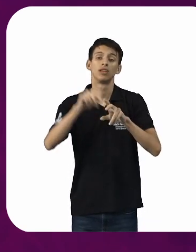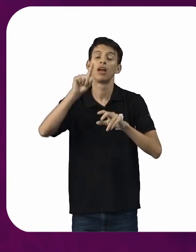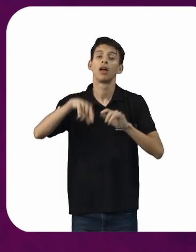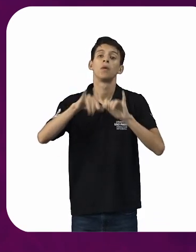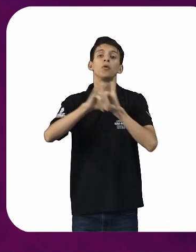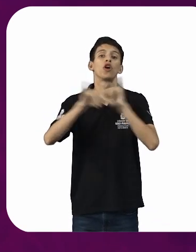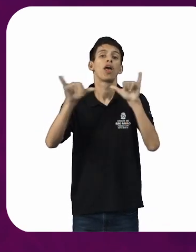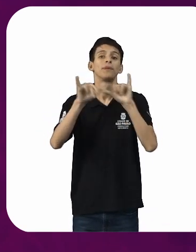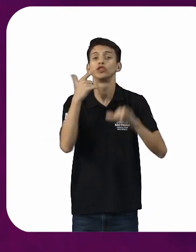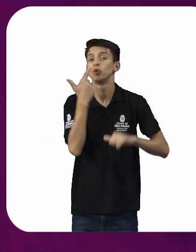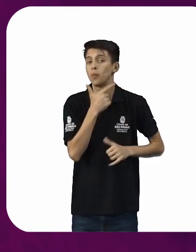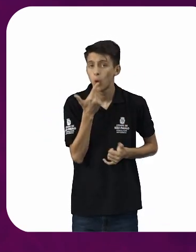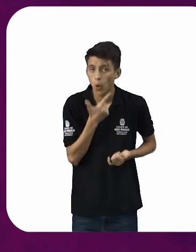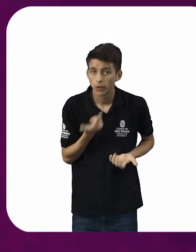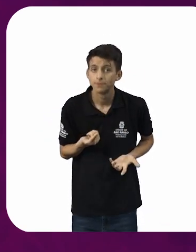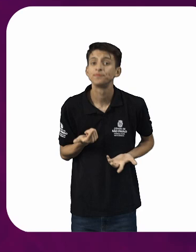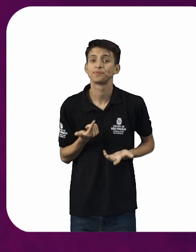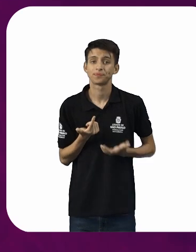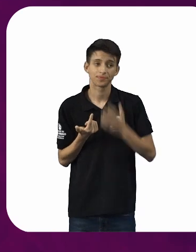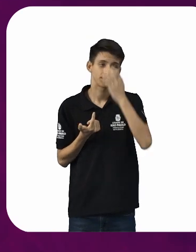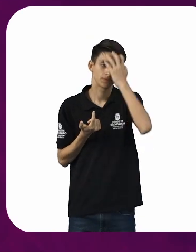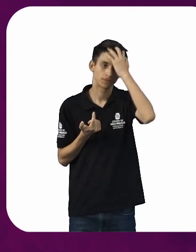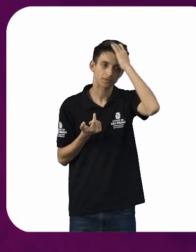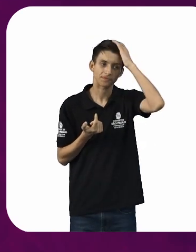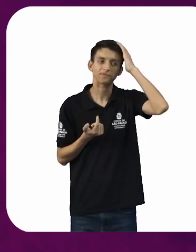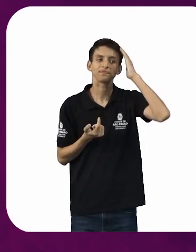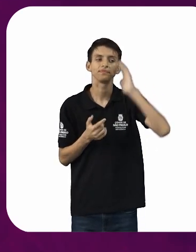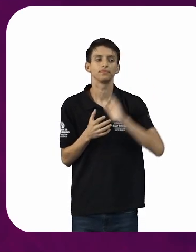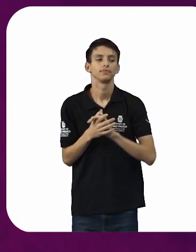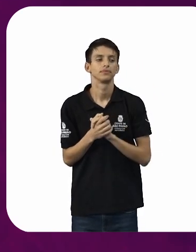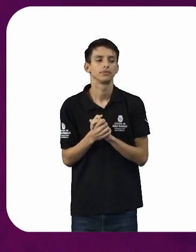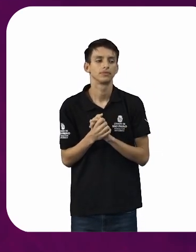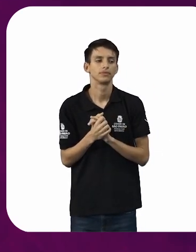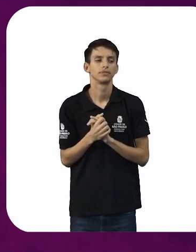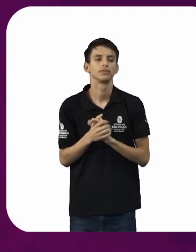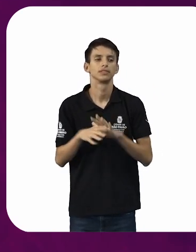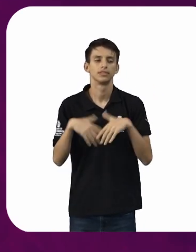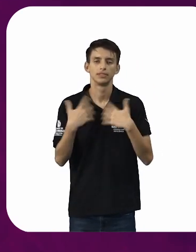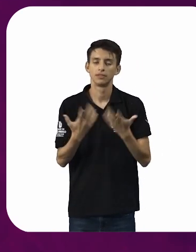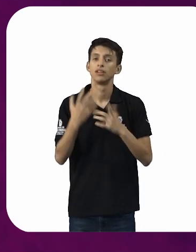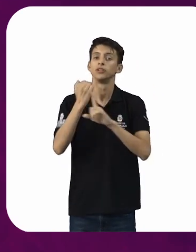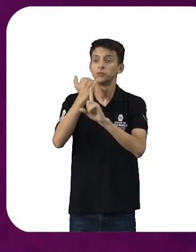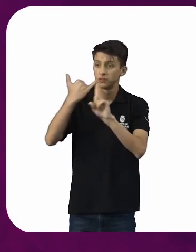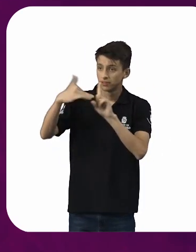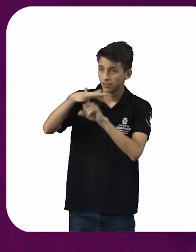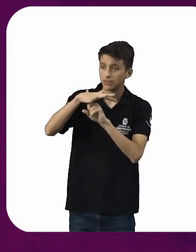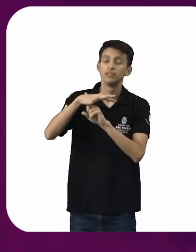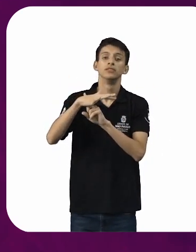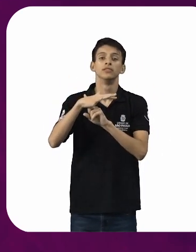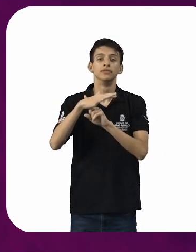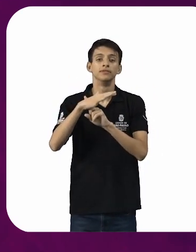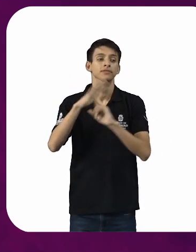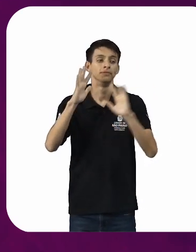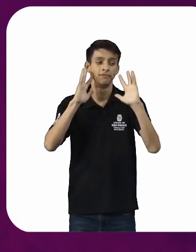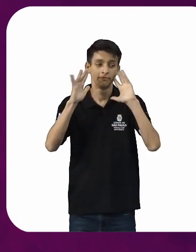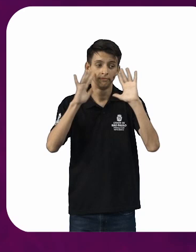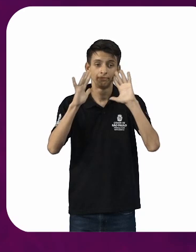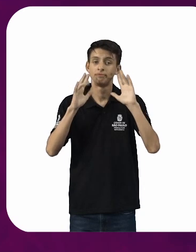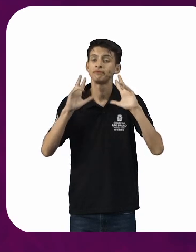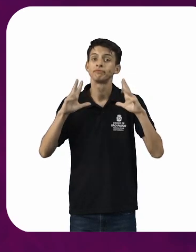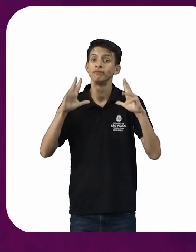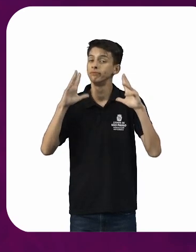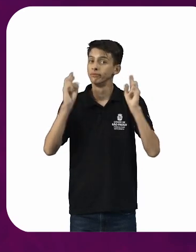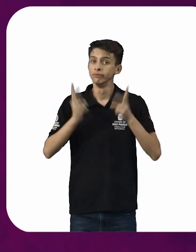ele era feito assim para que a gente se divertisse, né? No ideário da Regina sociedade, Rufino. imaginário, né, da sociedade, se tivesse sempre